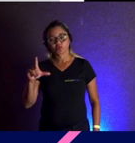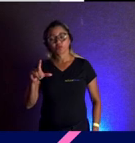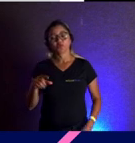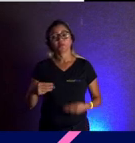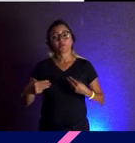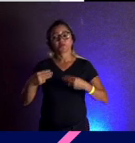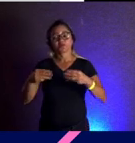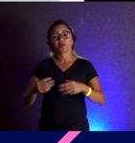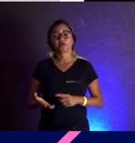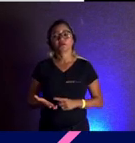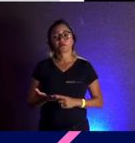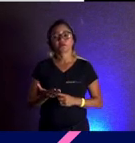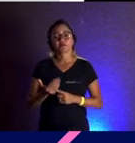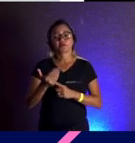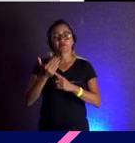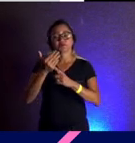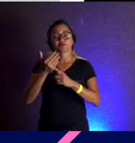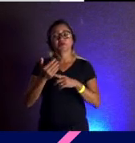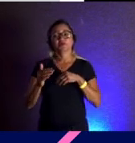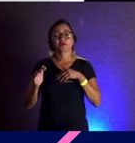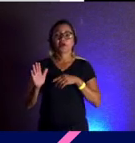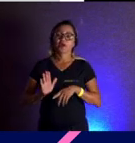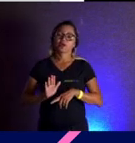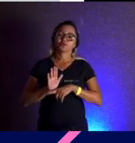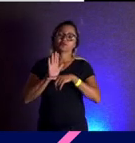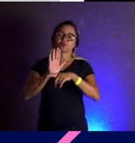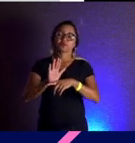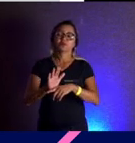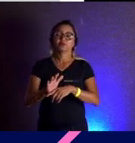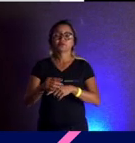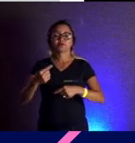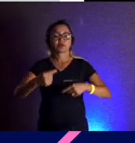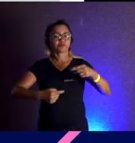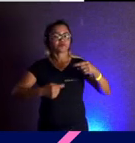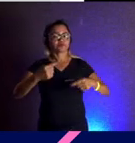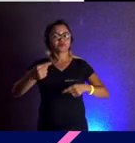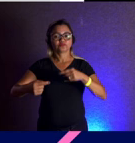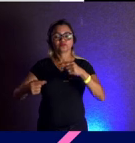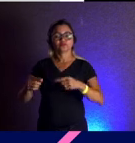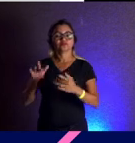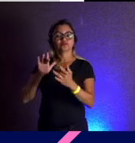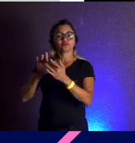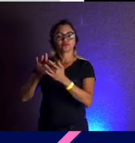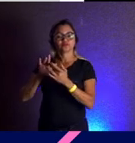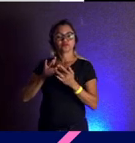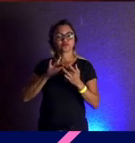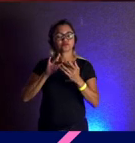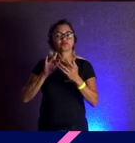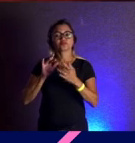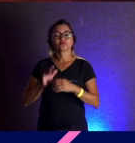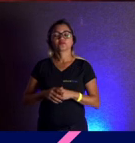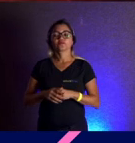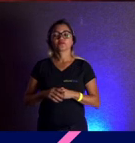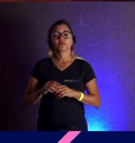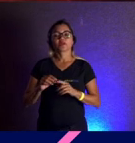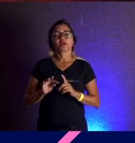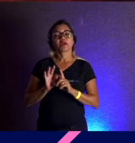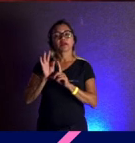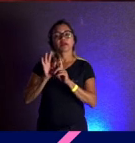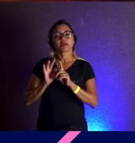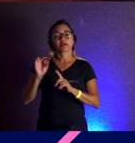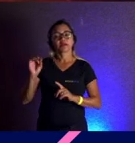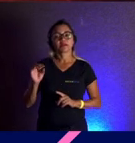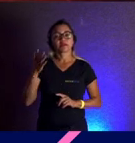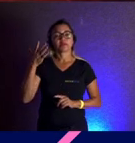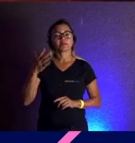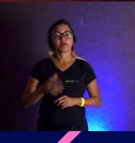ajudado a construir essa plataforma, e a gente está dialogando com o Plano Clima que o MMA, que o Ministério do